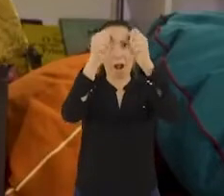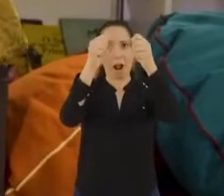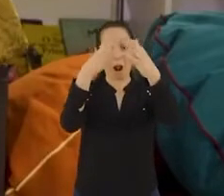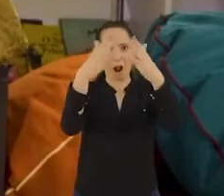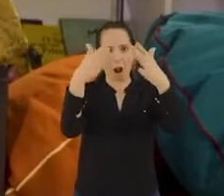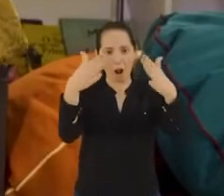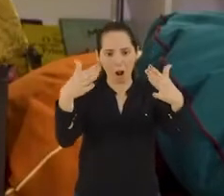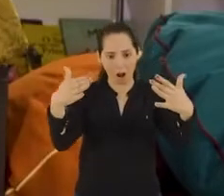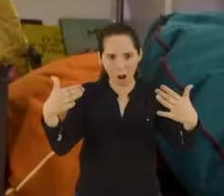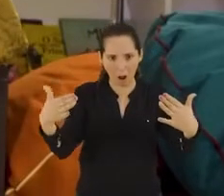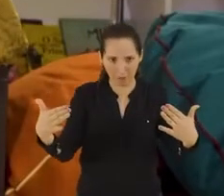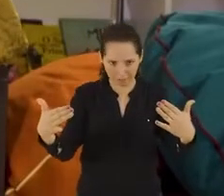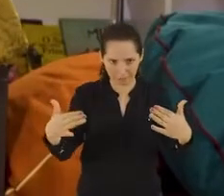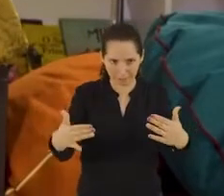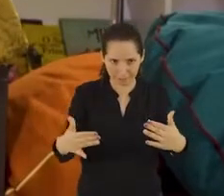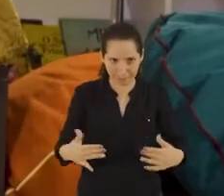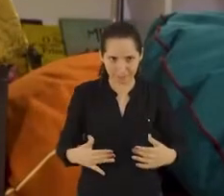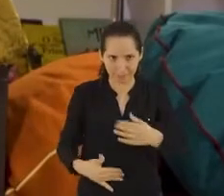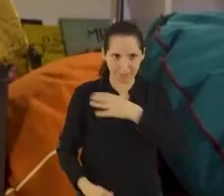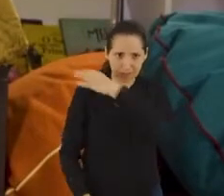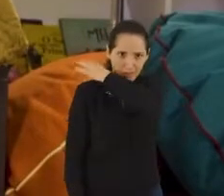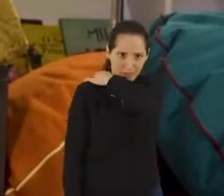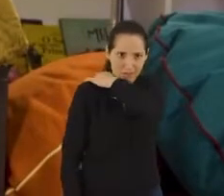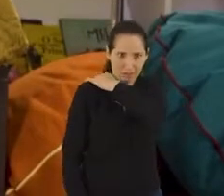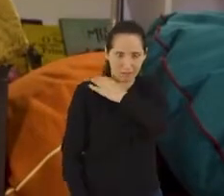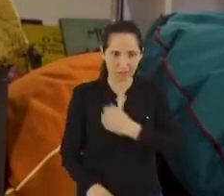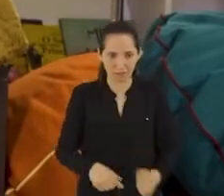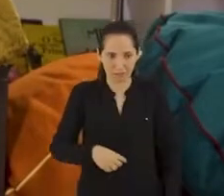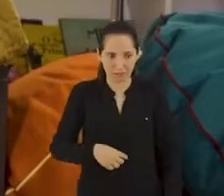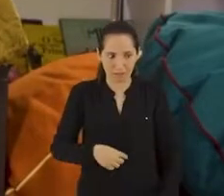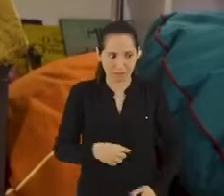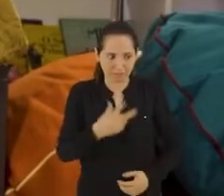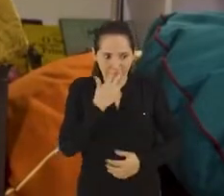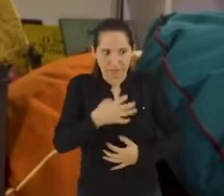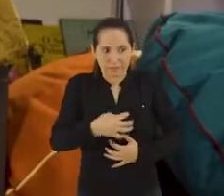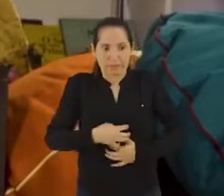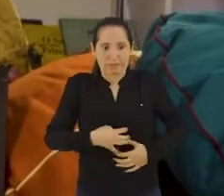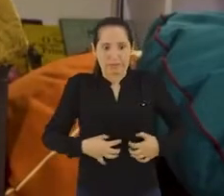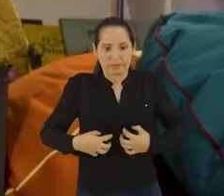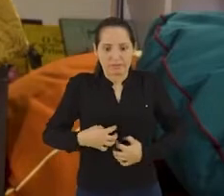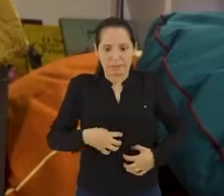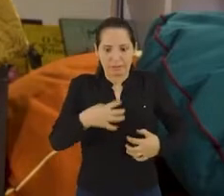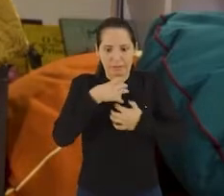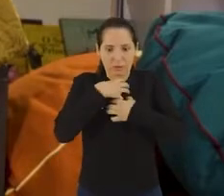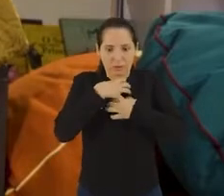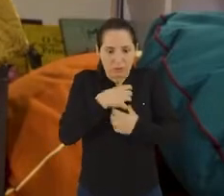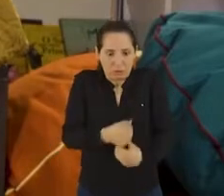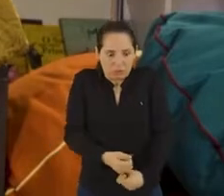Por dentro, um frio na espinha, subindo, subindo, subindo.